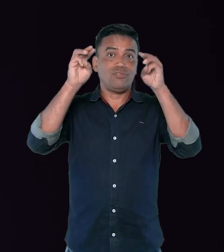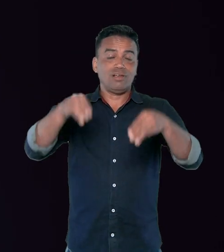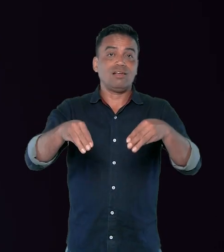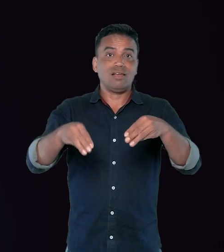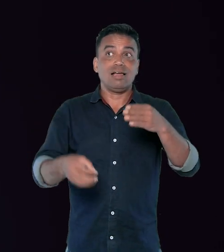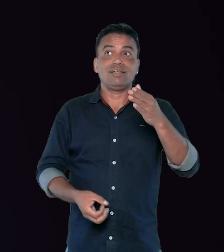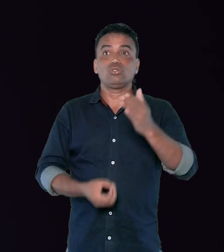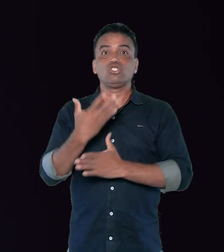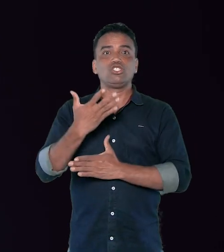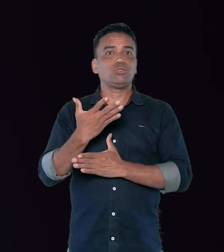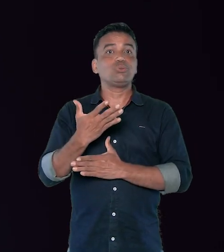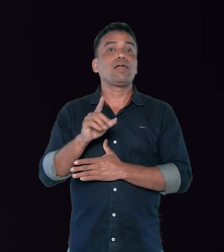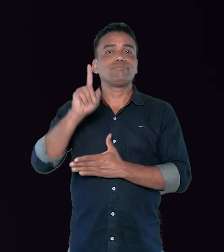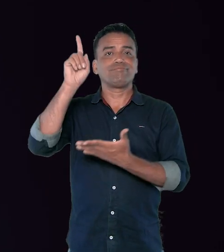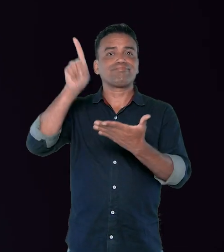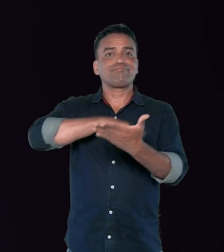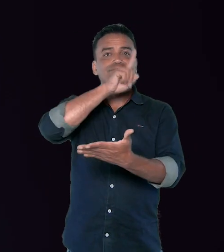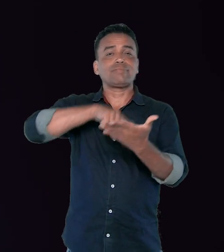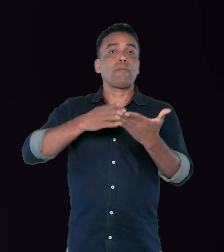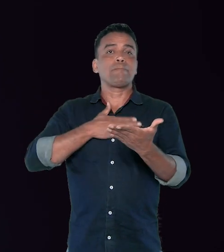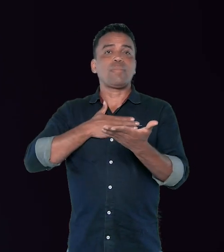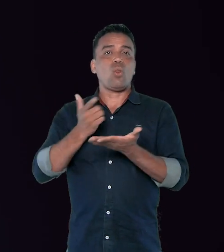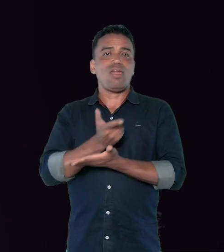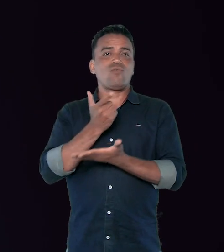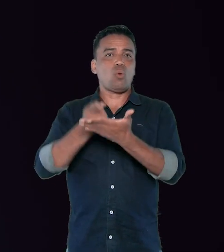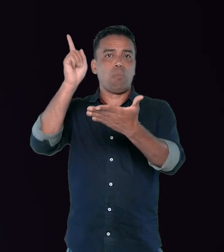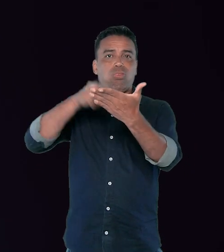da censura, enfim, sempre teve